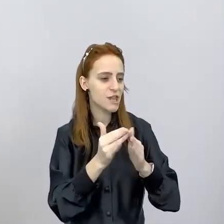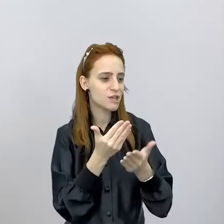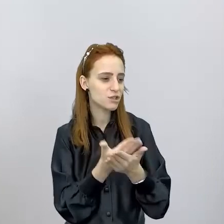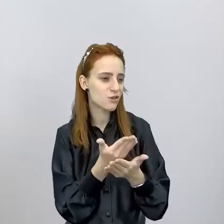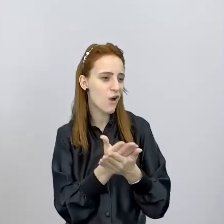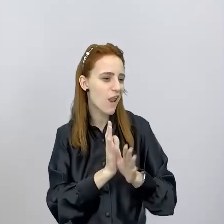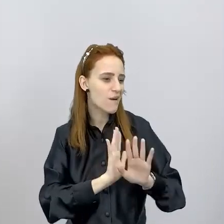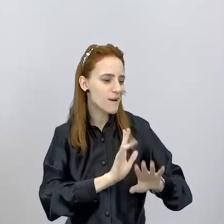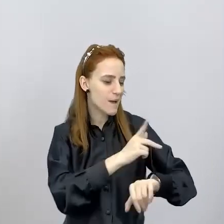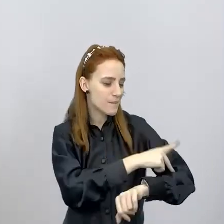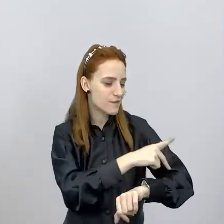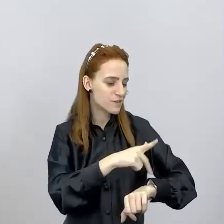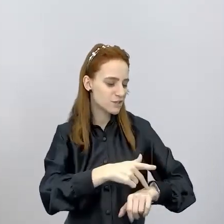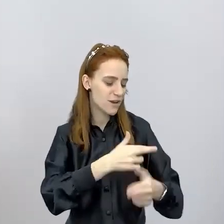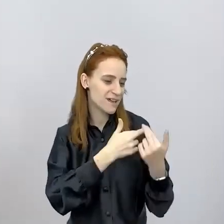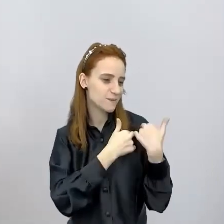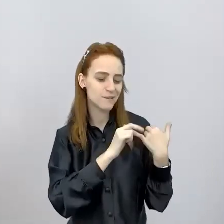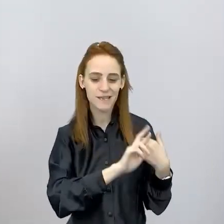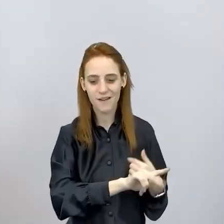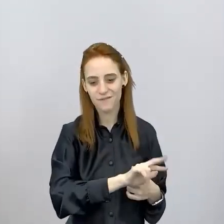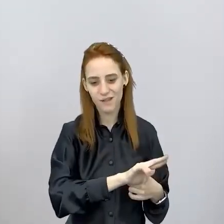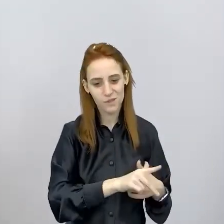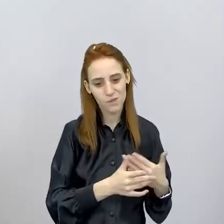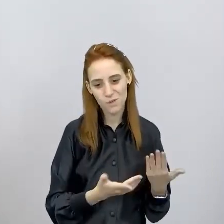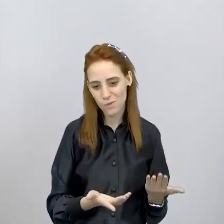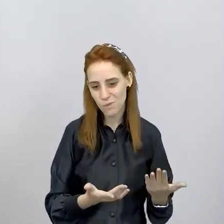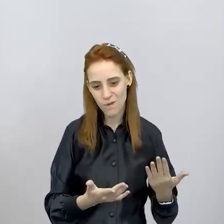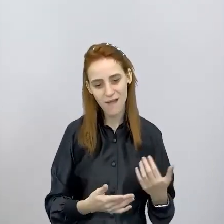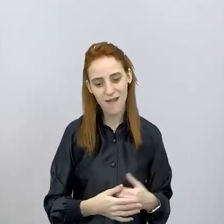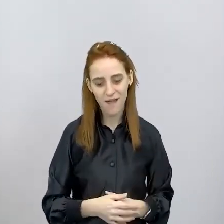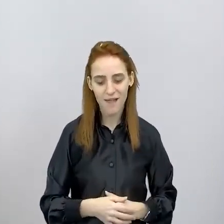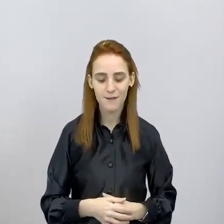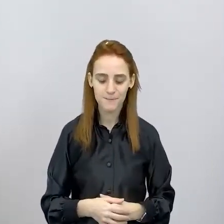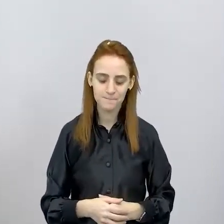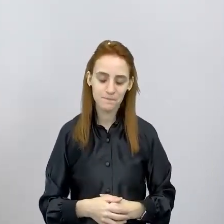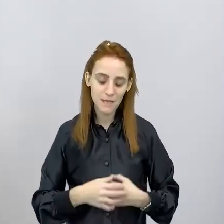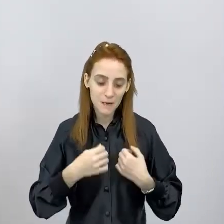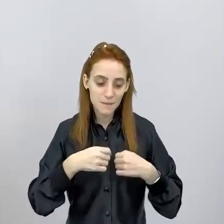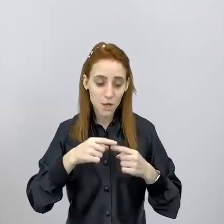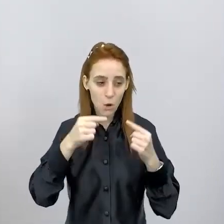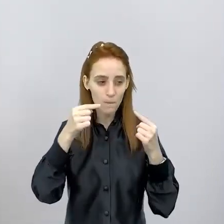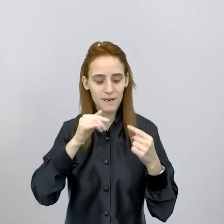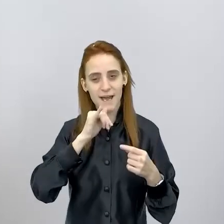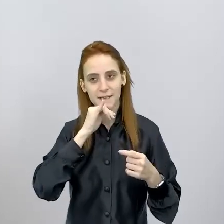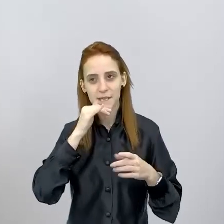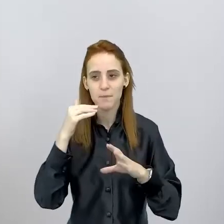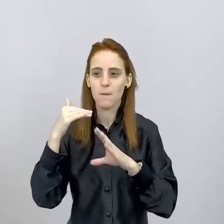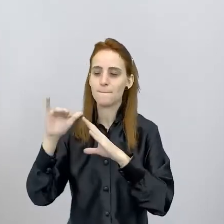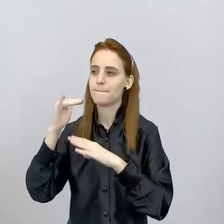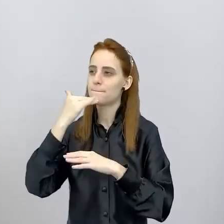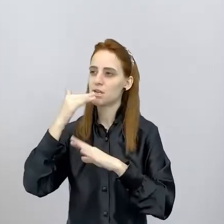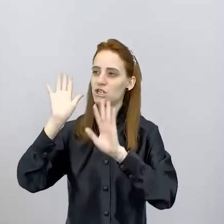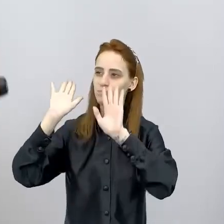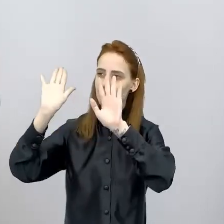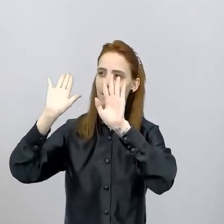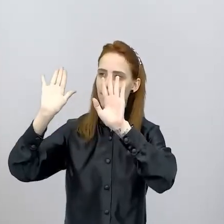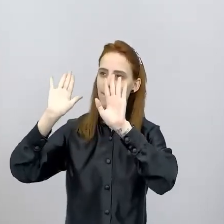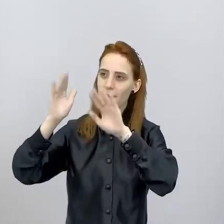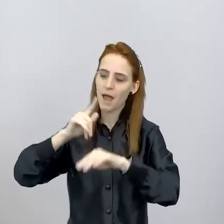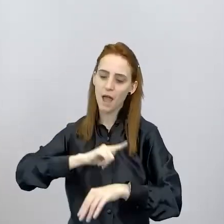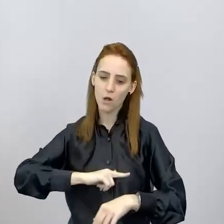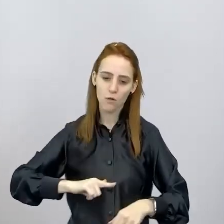do pedagógico, você em sala de aula. Entrada e saída são outros mecanismos, talvez a direção, talvez o próprio governo do estado,